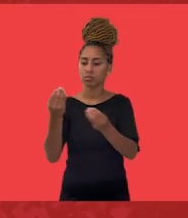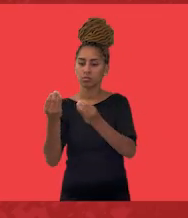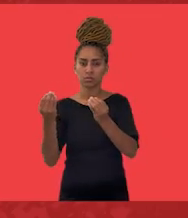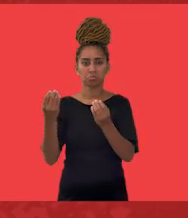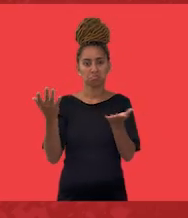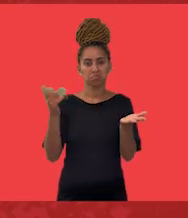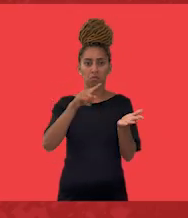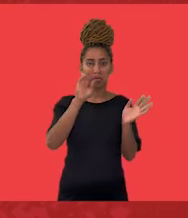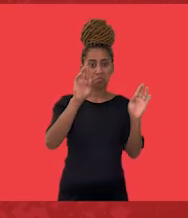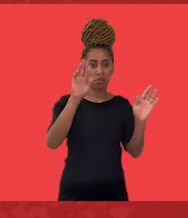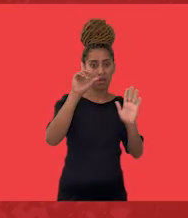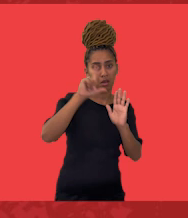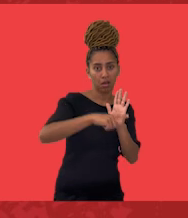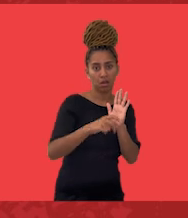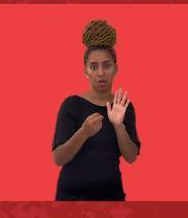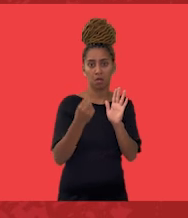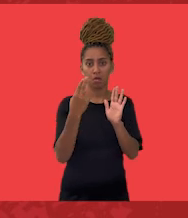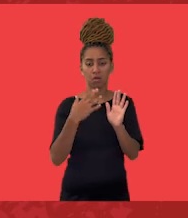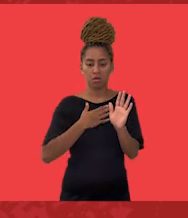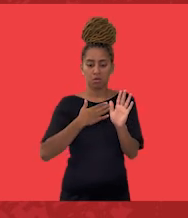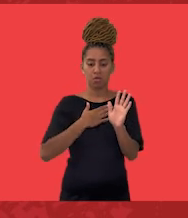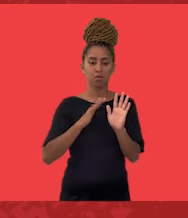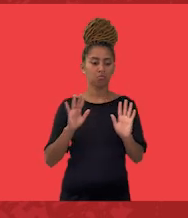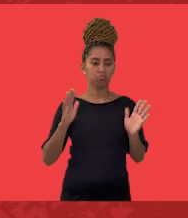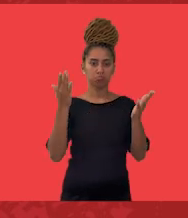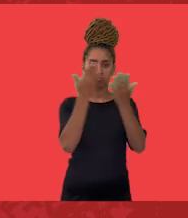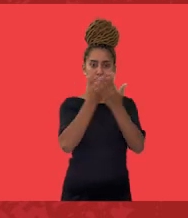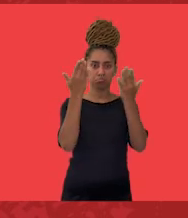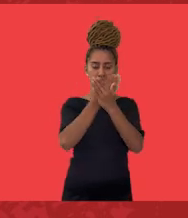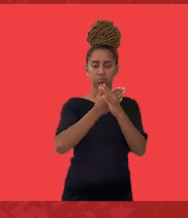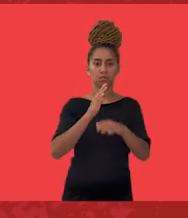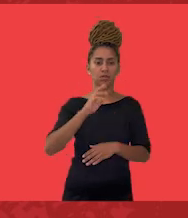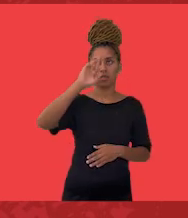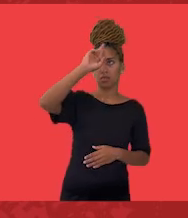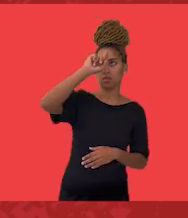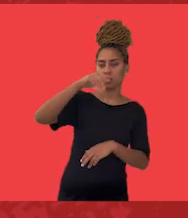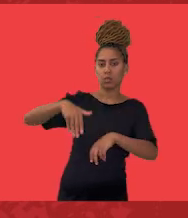deus, réptil, cavalo marinho, alienígena,